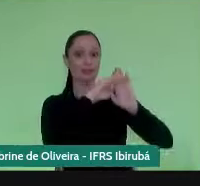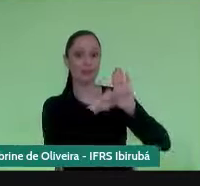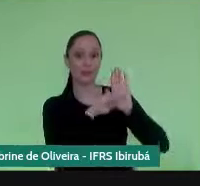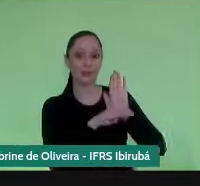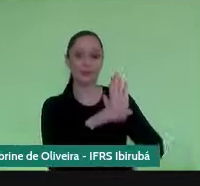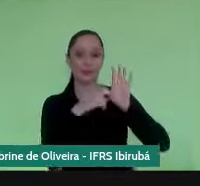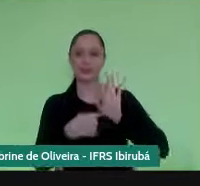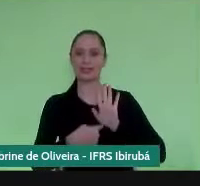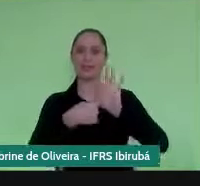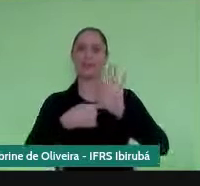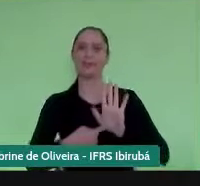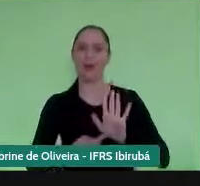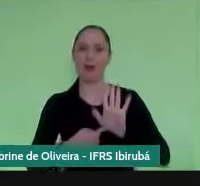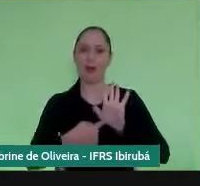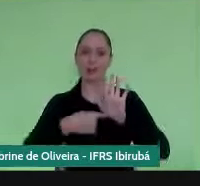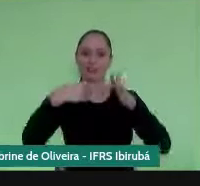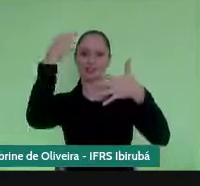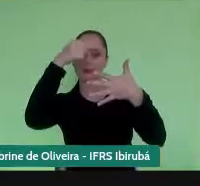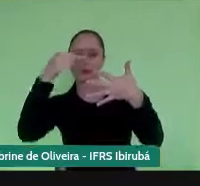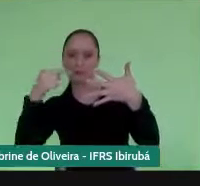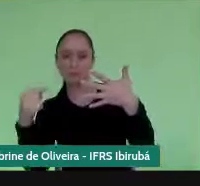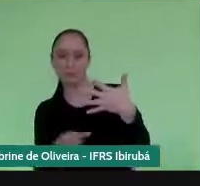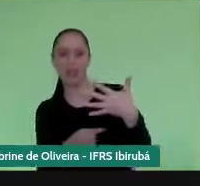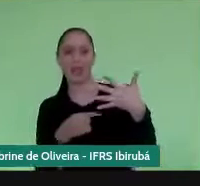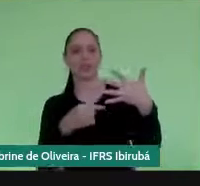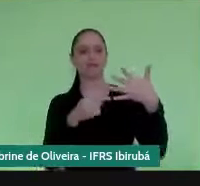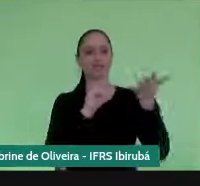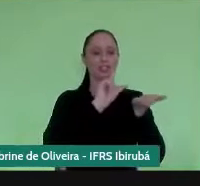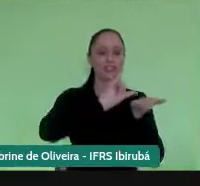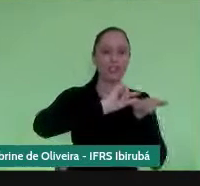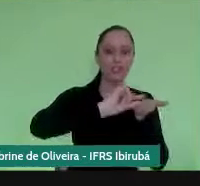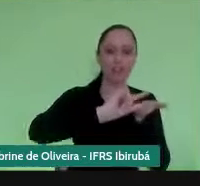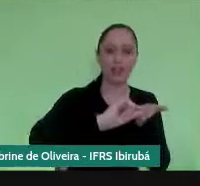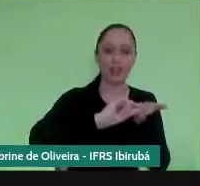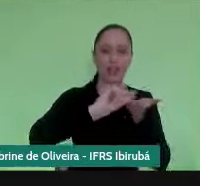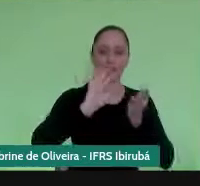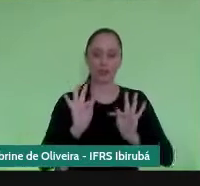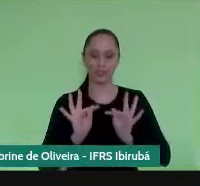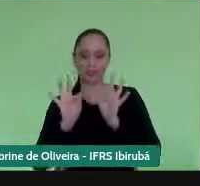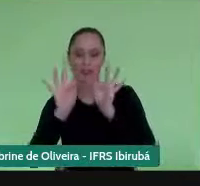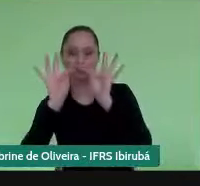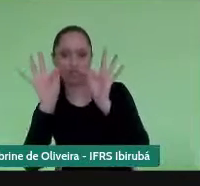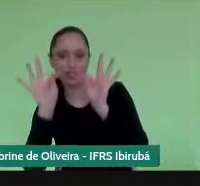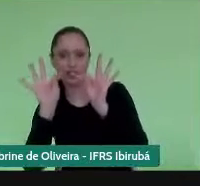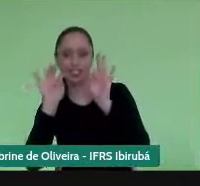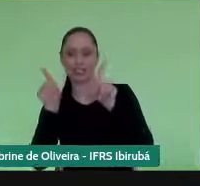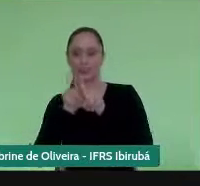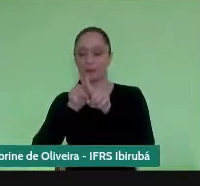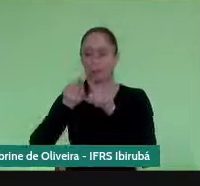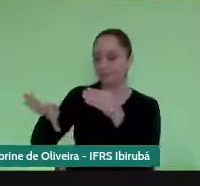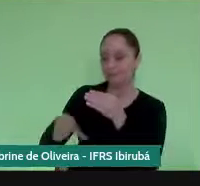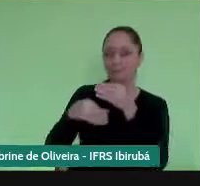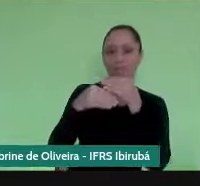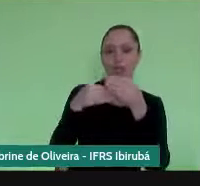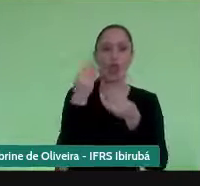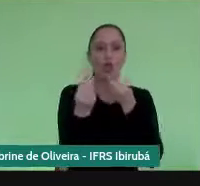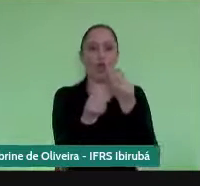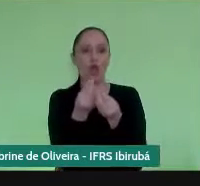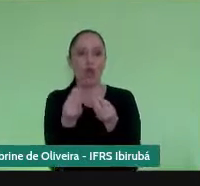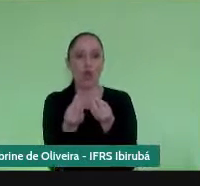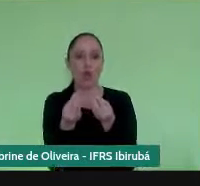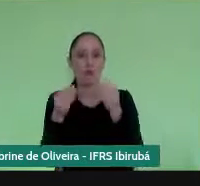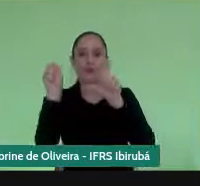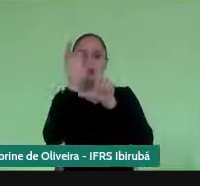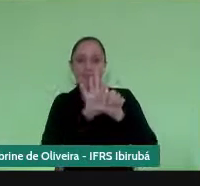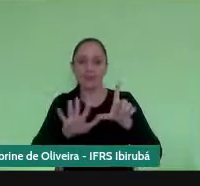da tecnologia, da incorporação disso, ele também faz o registro dessa estética do que os professores produziram em